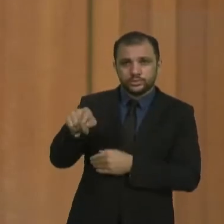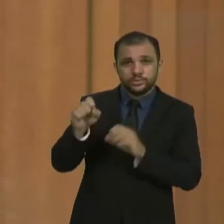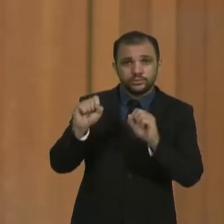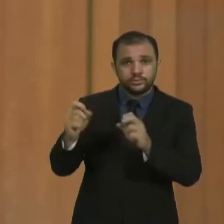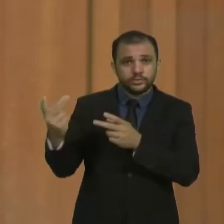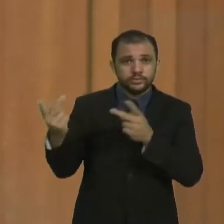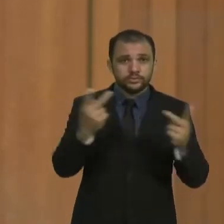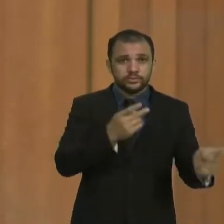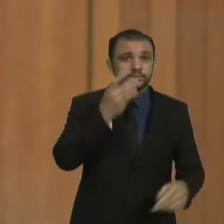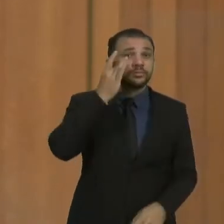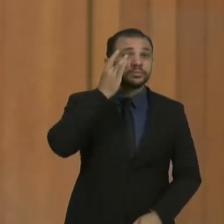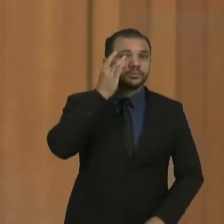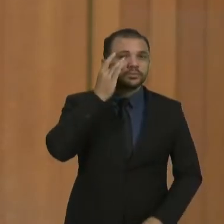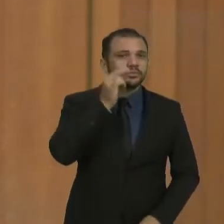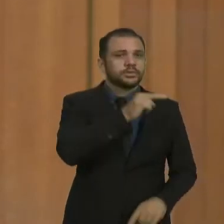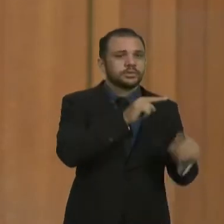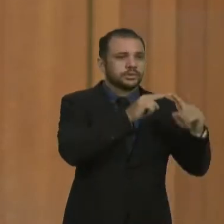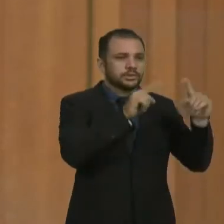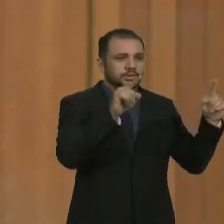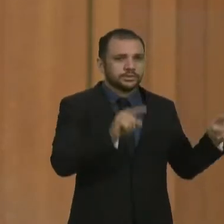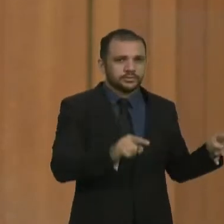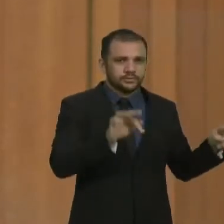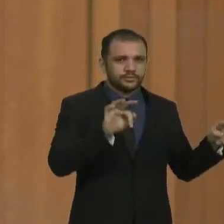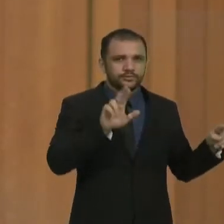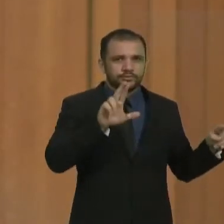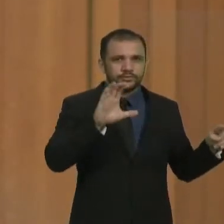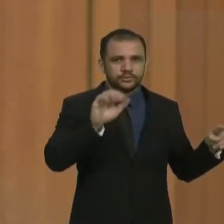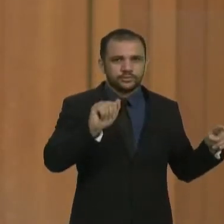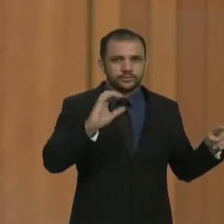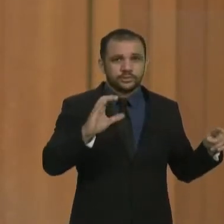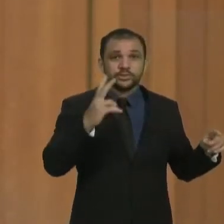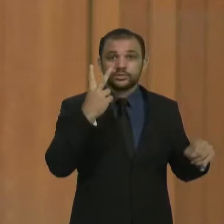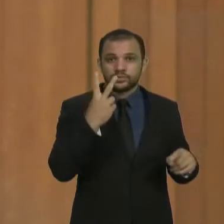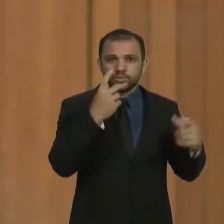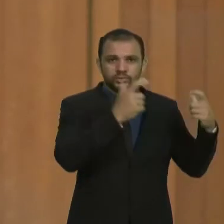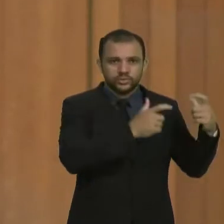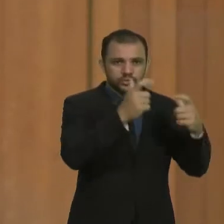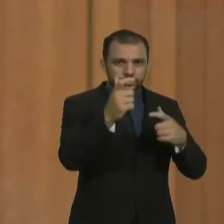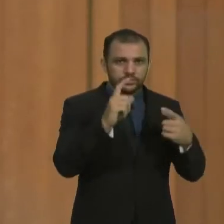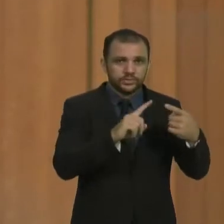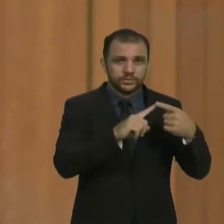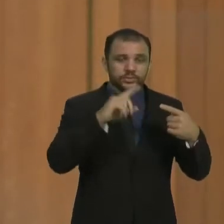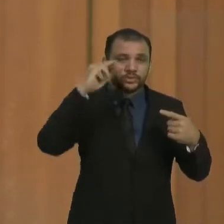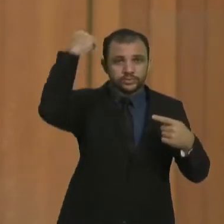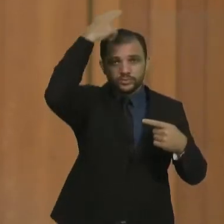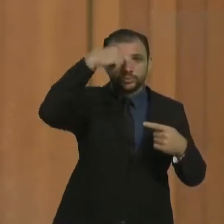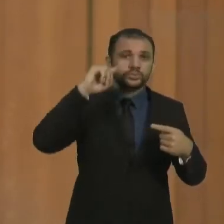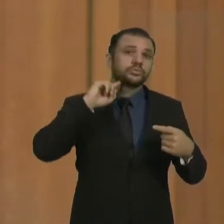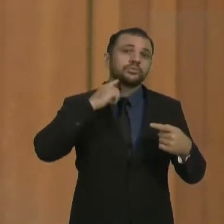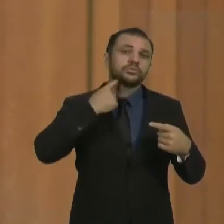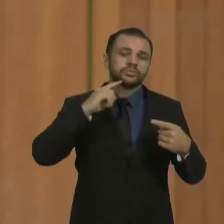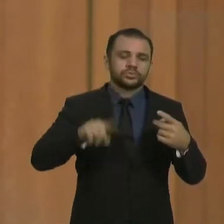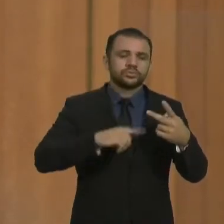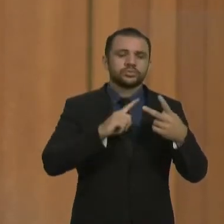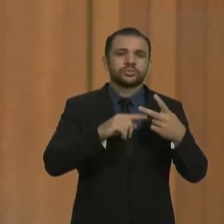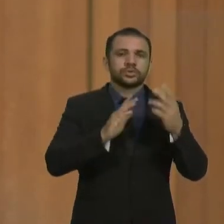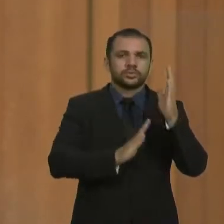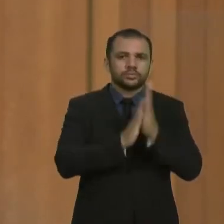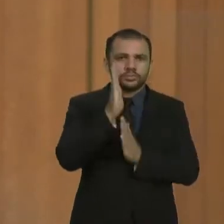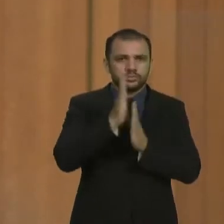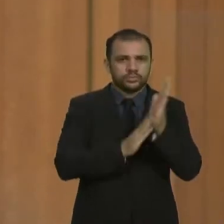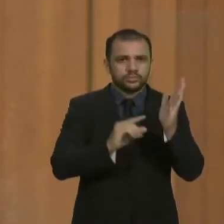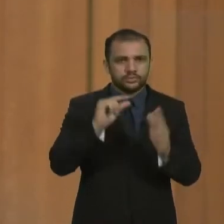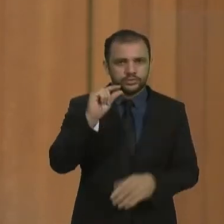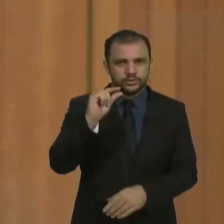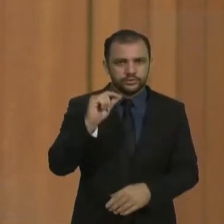duas dessas unidades, na unidade do São Cristóvão e na unidade da Maiobinha. Verificar as